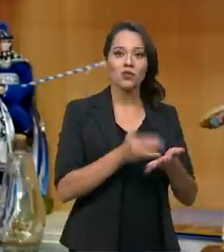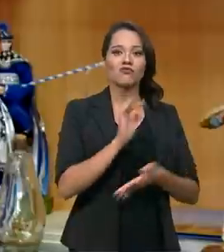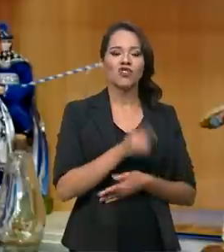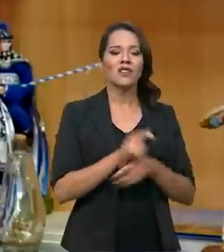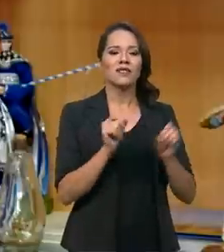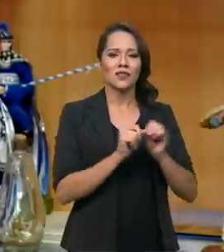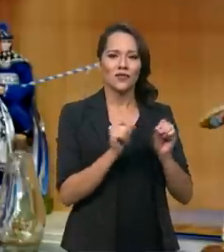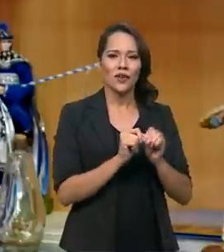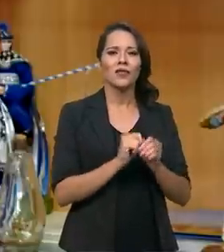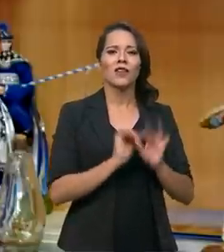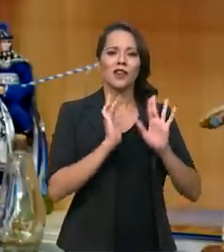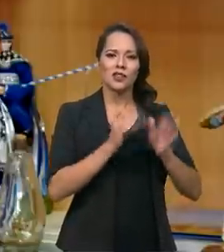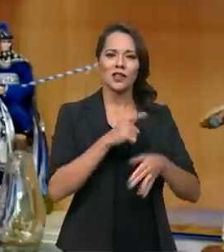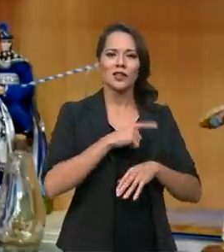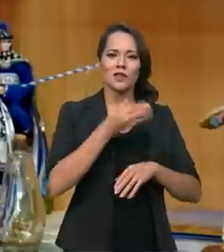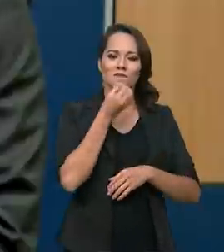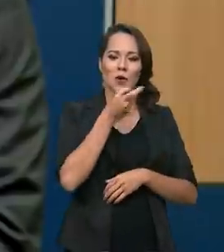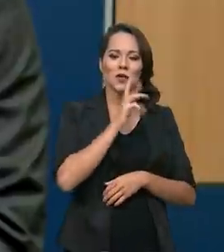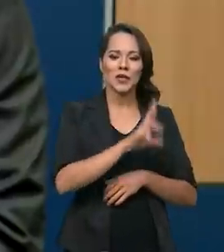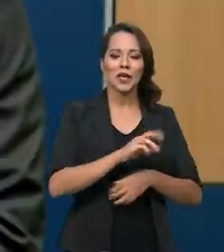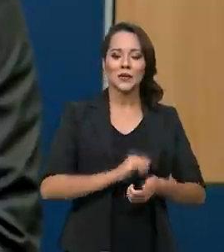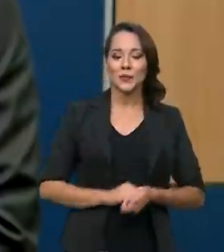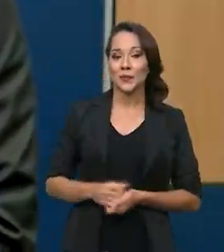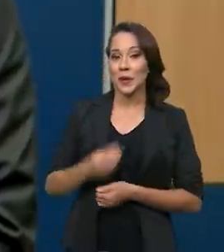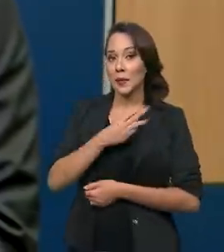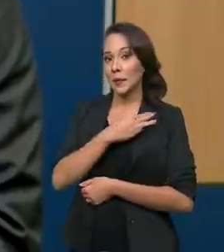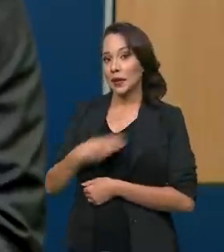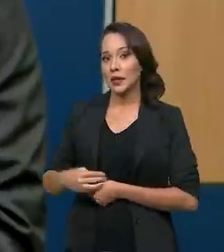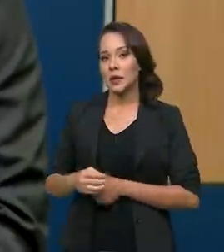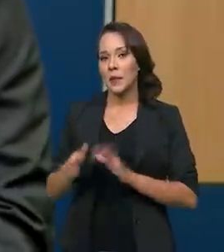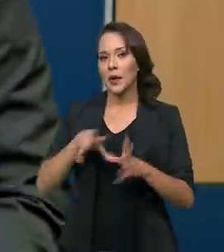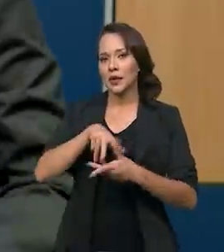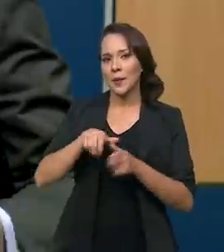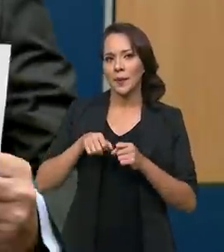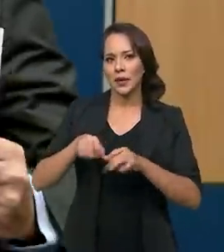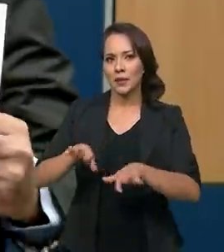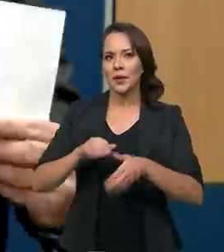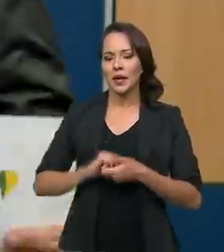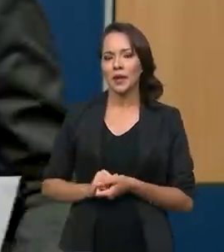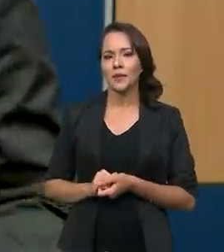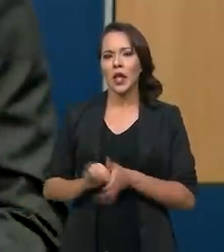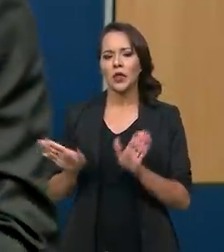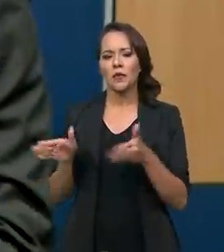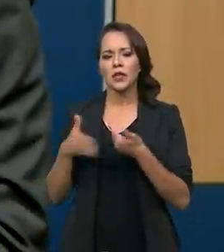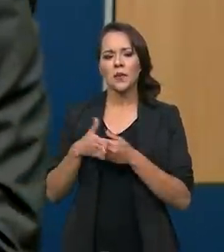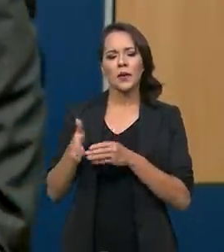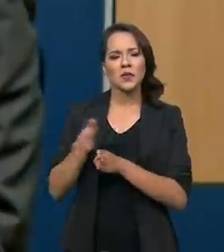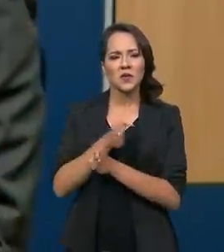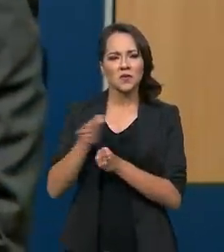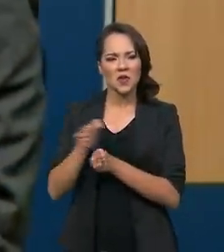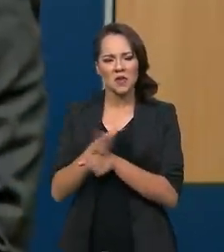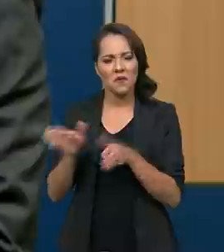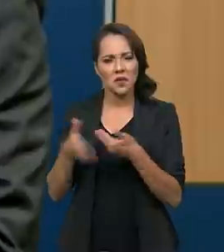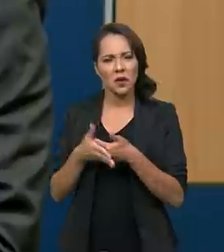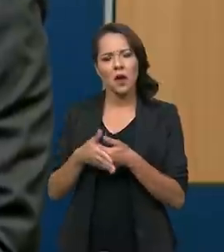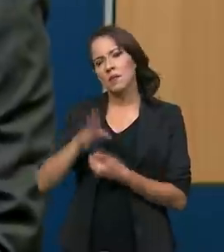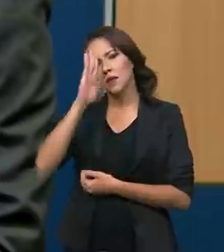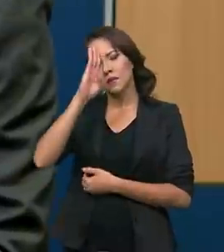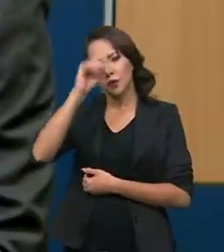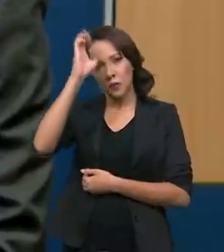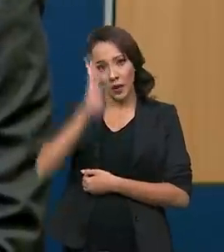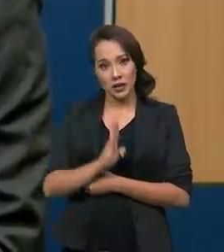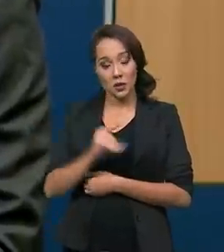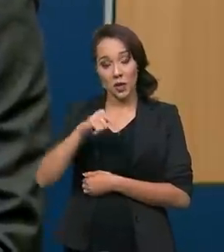está sendo feito e está gerando Bons Frutos ministrou ou a pandemia a questão da do fechamento das Fronteiras ela serviu Principalmente